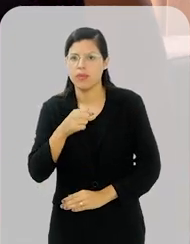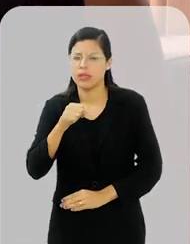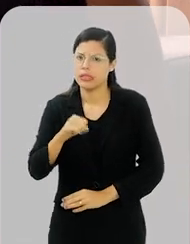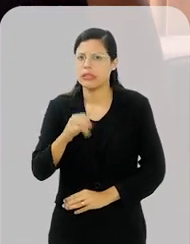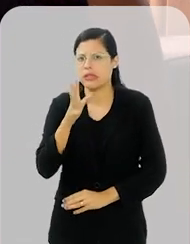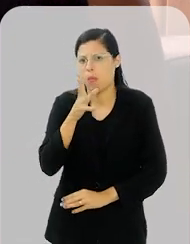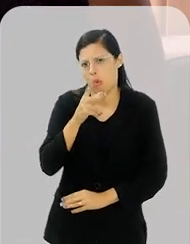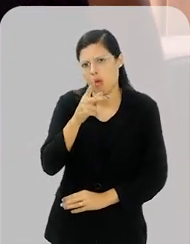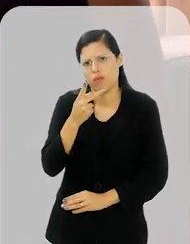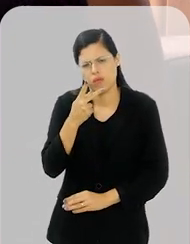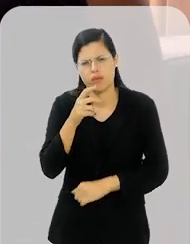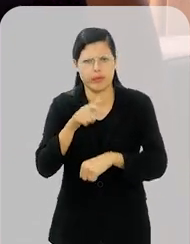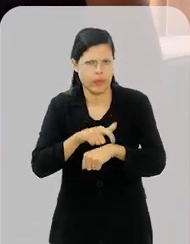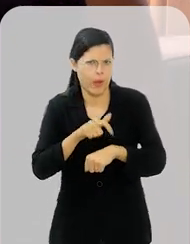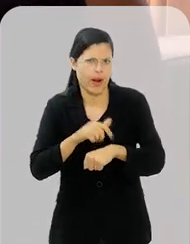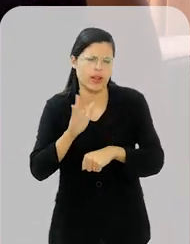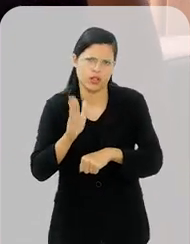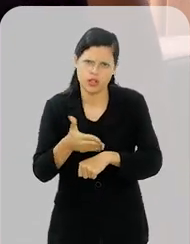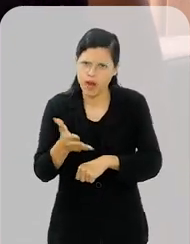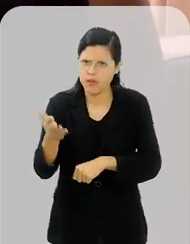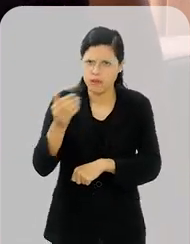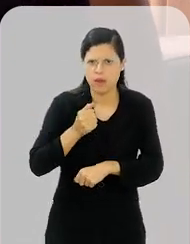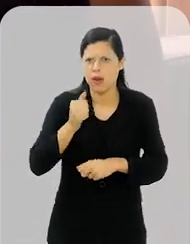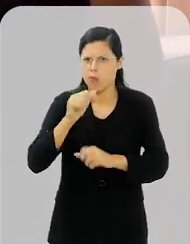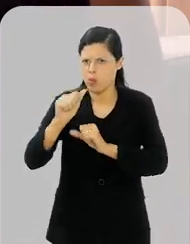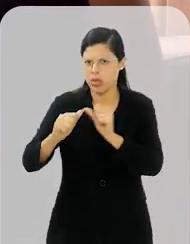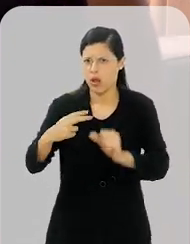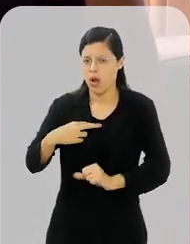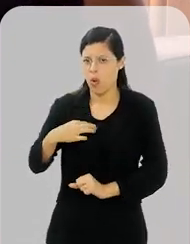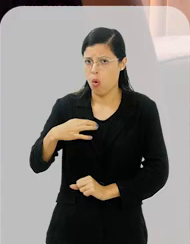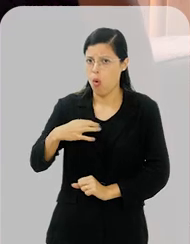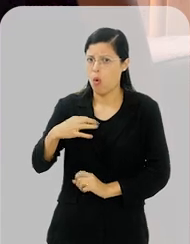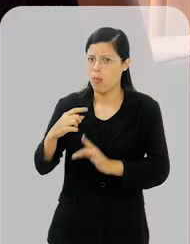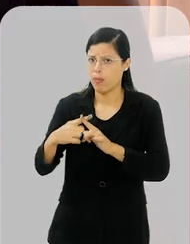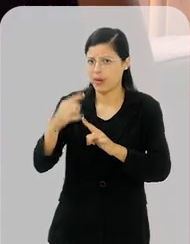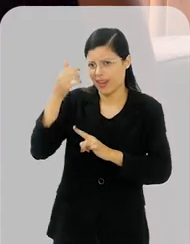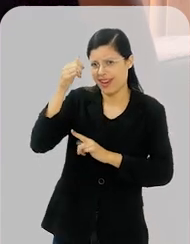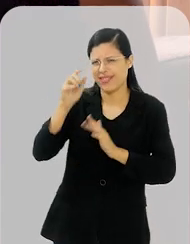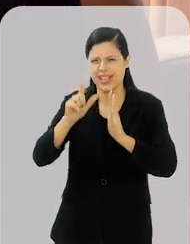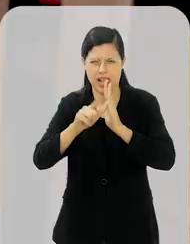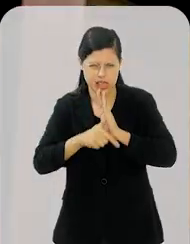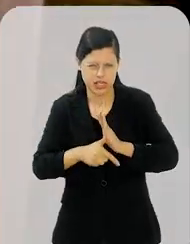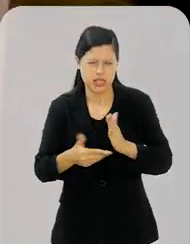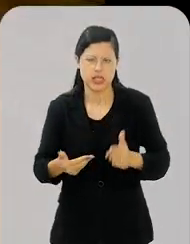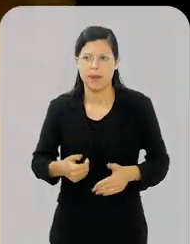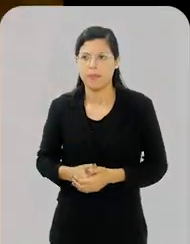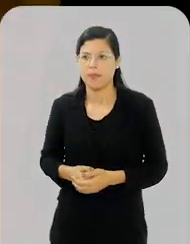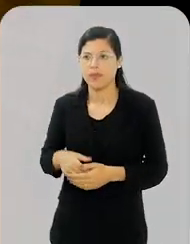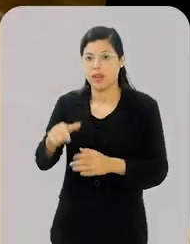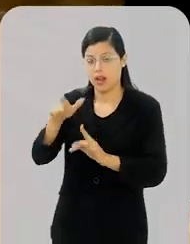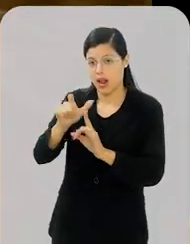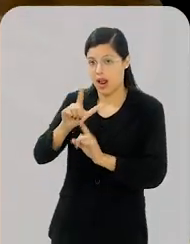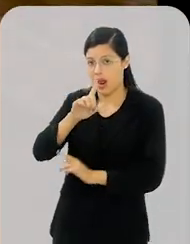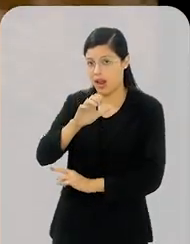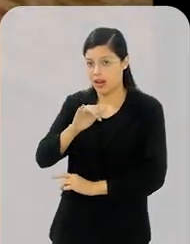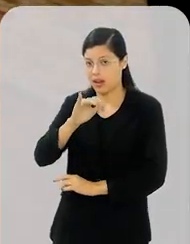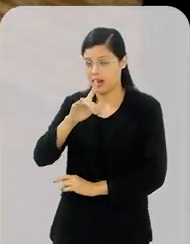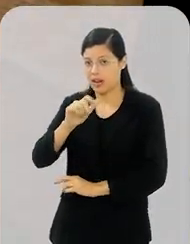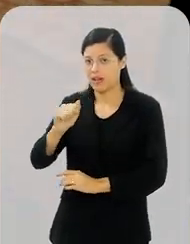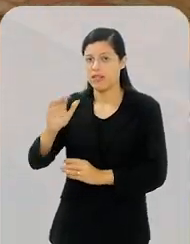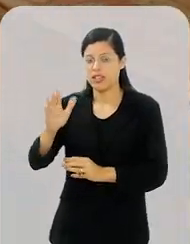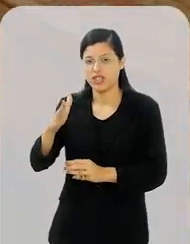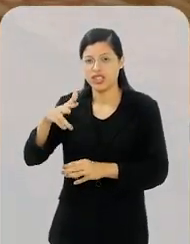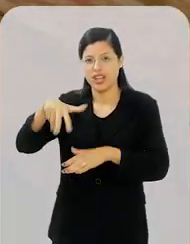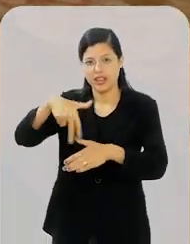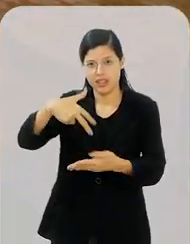falo, filhinha, está na hora, amor, vamos. Vamos colocar a roupa, porque daqui a pouco você vai se atrasar. Leila já foi dançarina do grupo